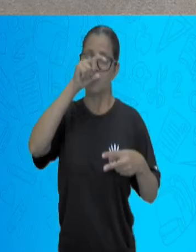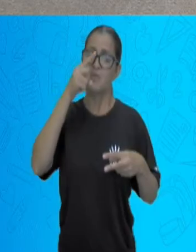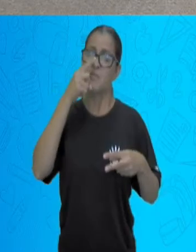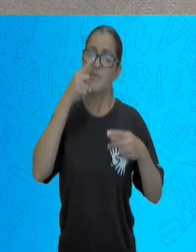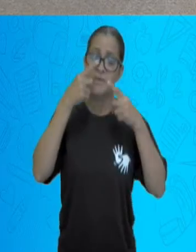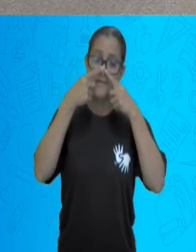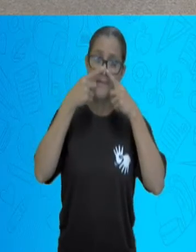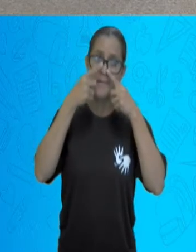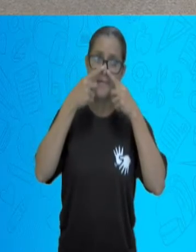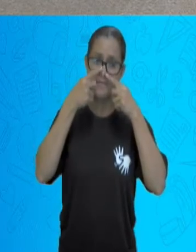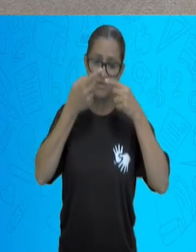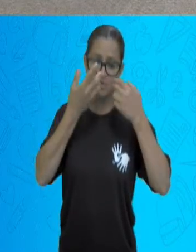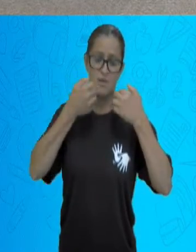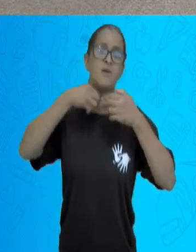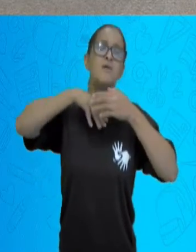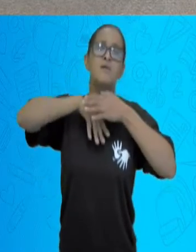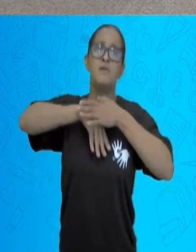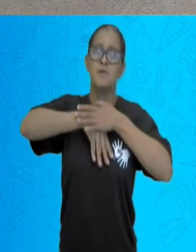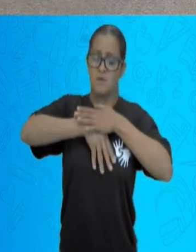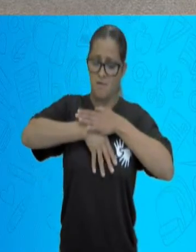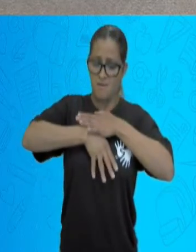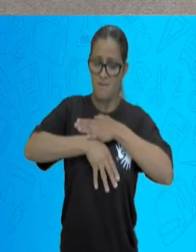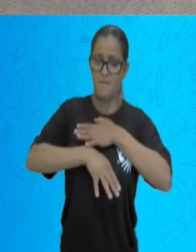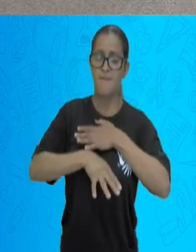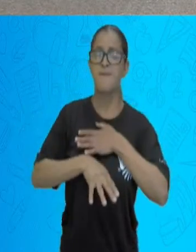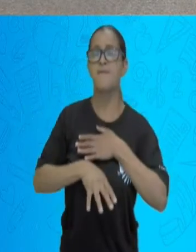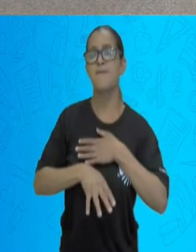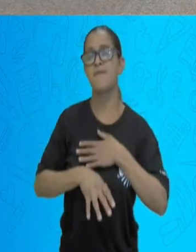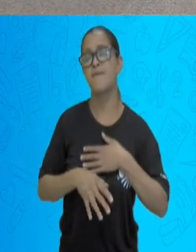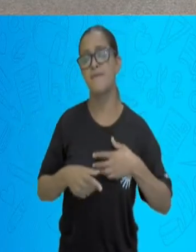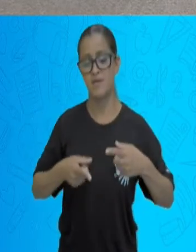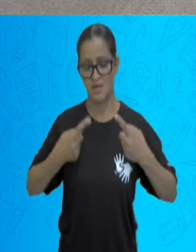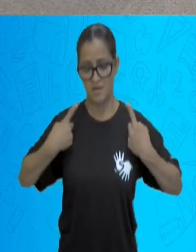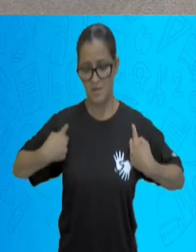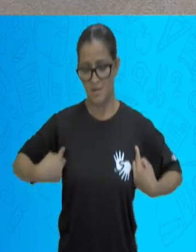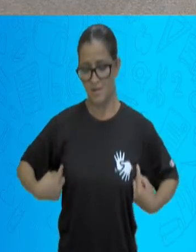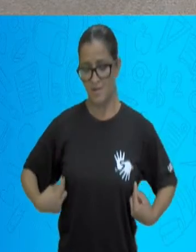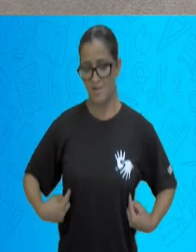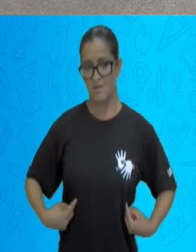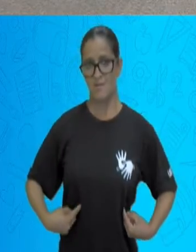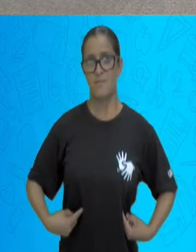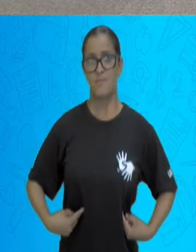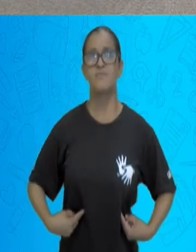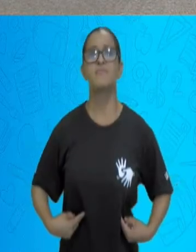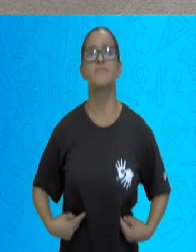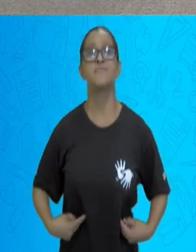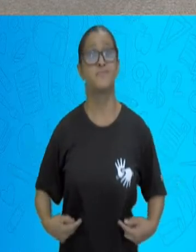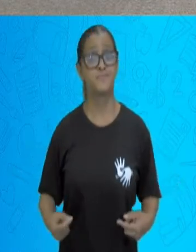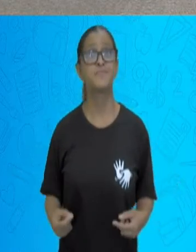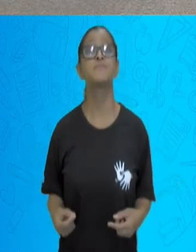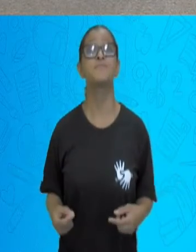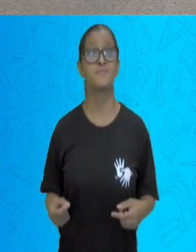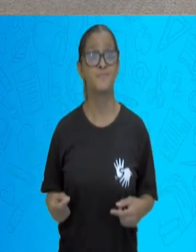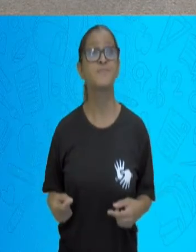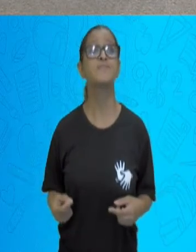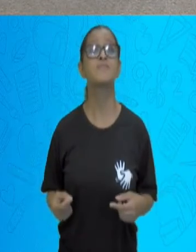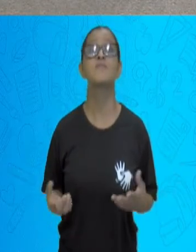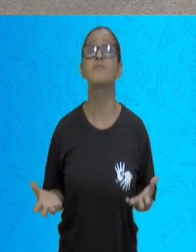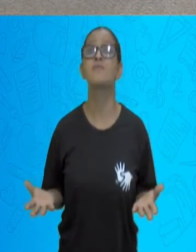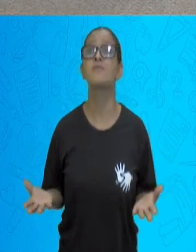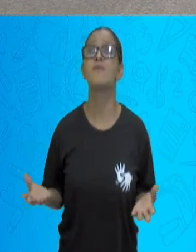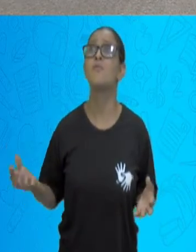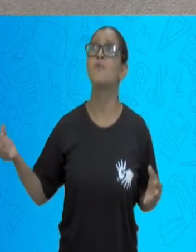nasais, passa pelas estruturas, chega nos pulmões. Isso tudo depende de uma